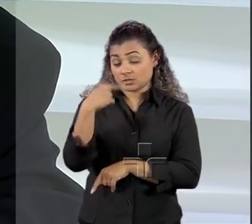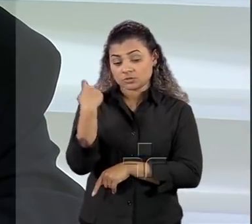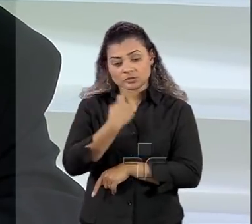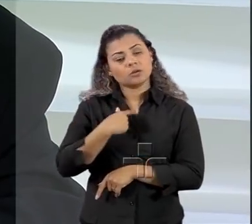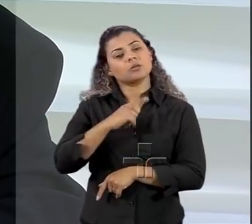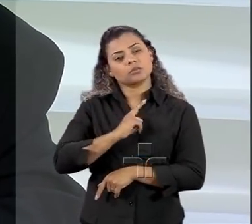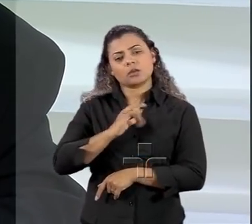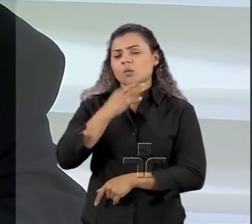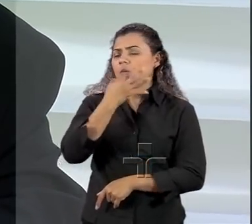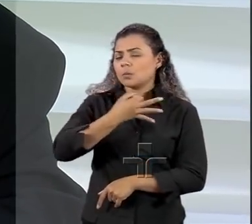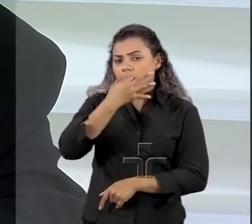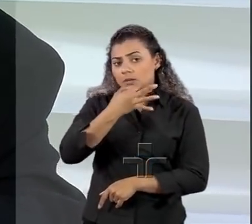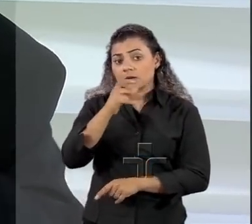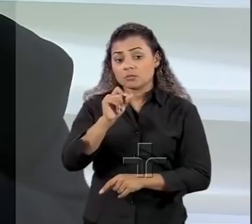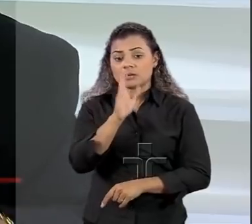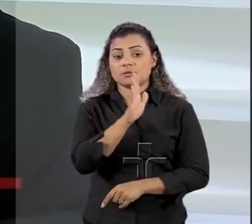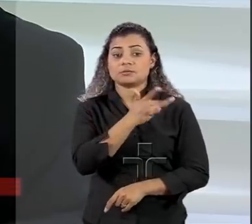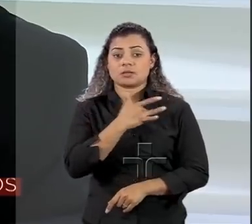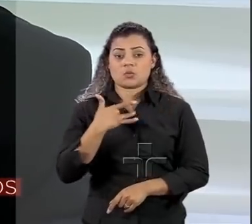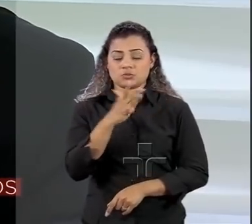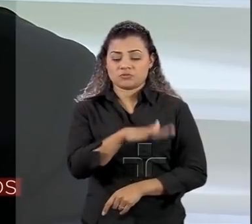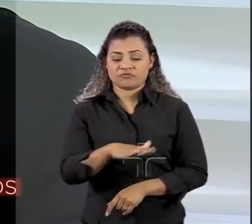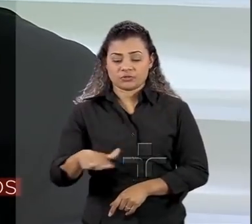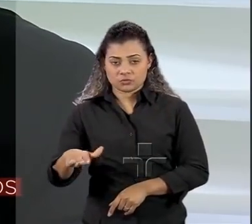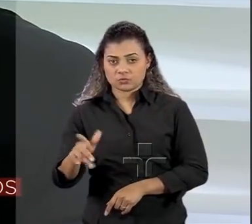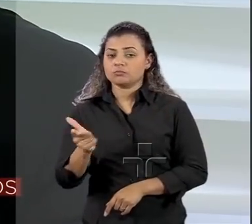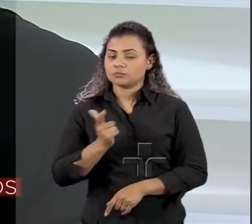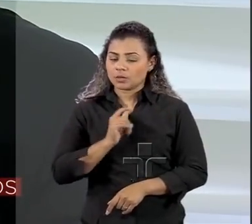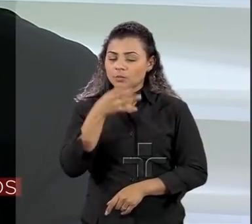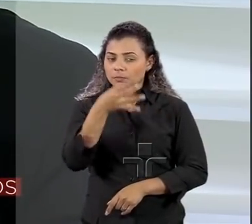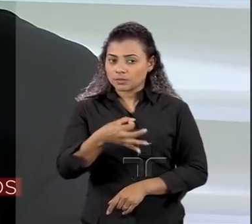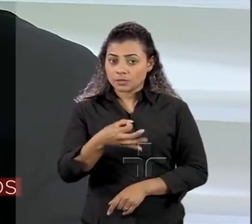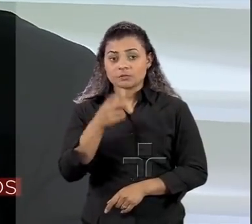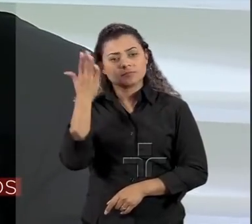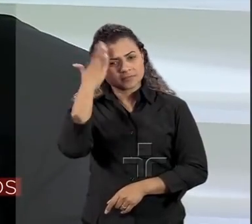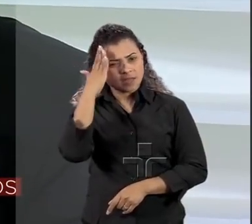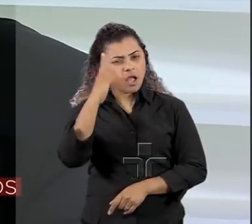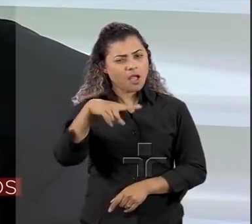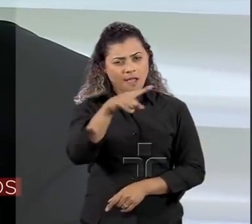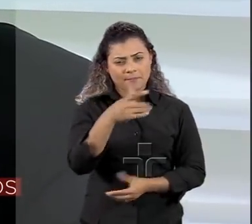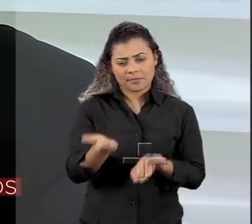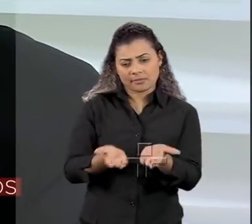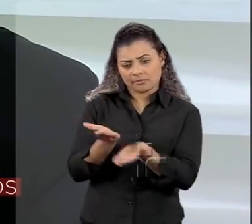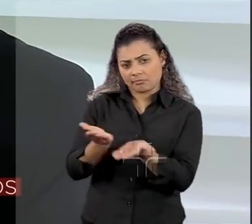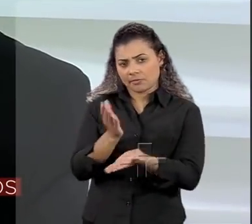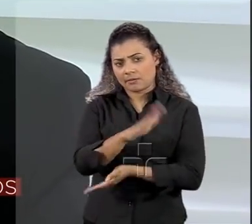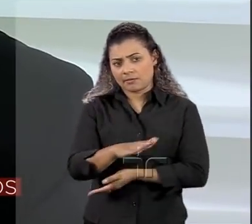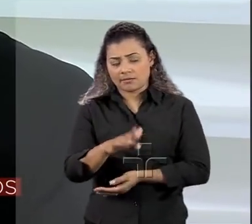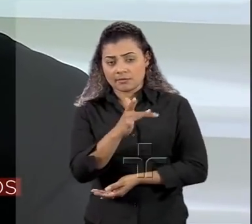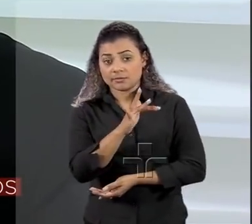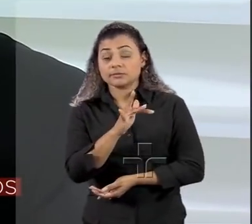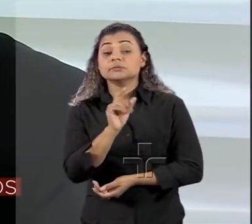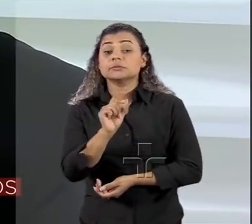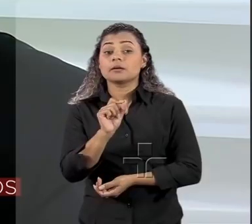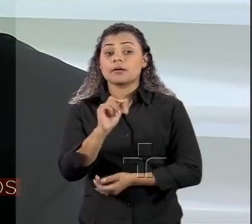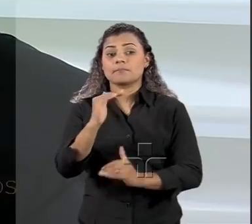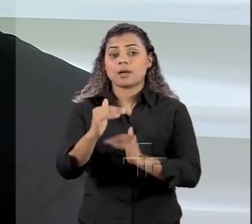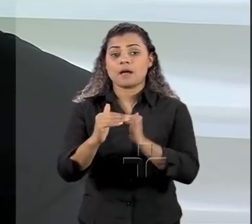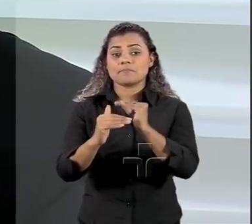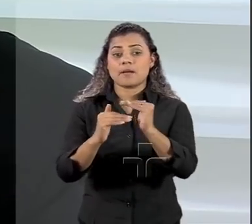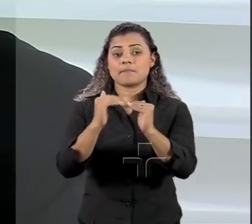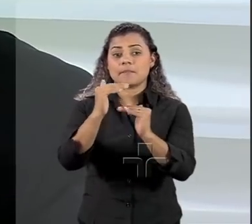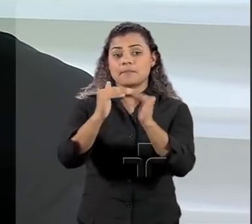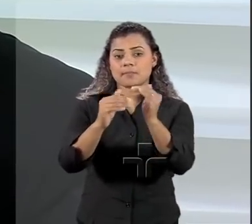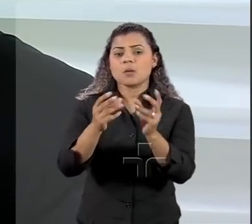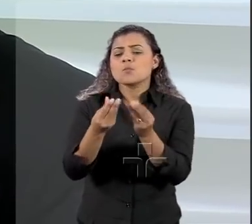visão para a saúde infantil. Nós sabemos que a assistência à saúde da criança ela está num processo de construção. Tem muita coisa